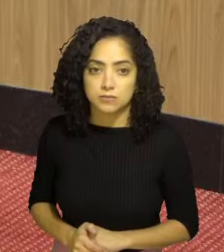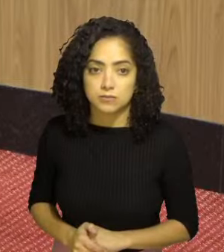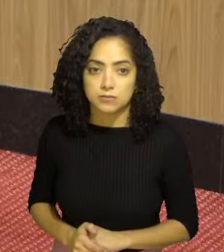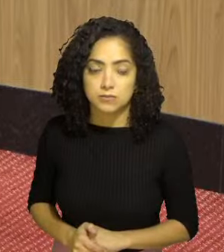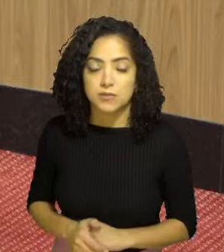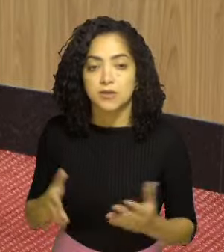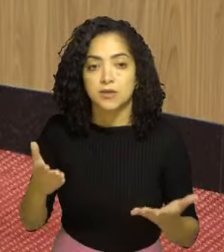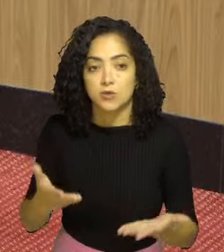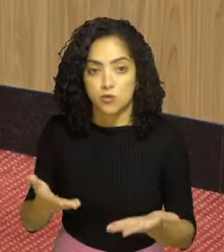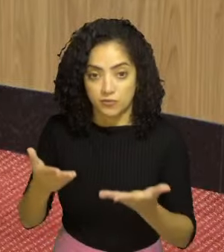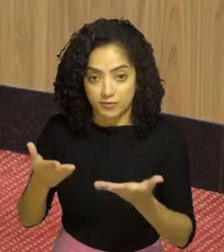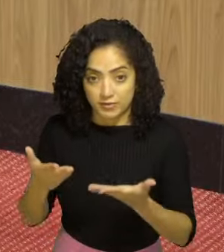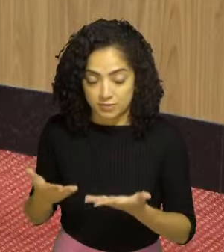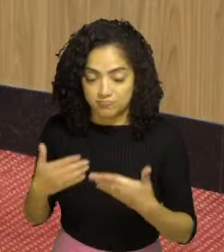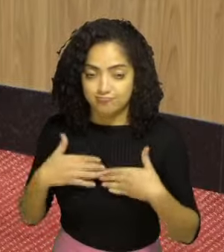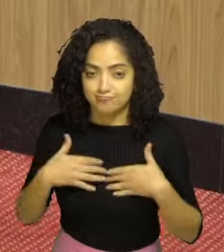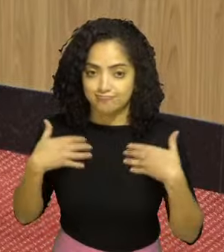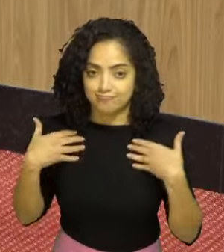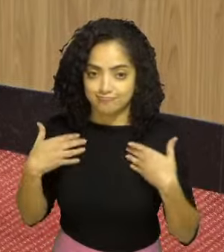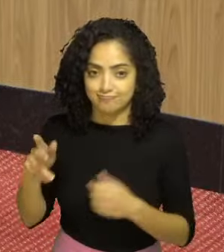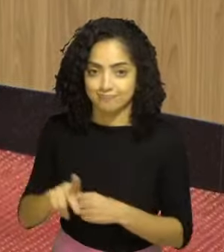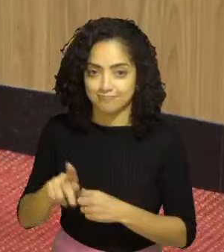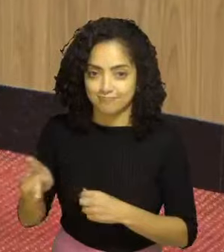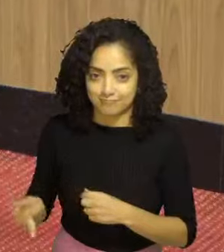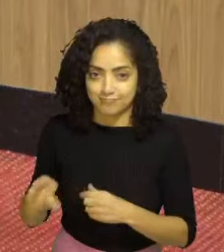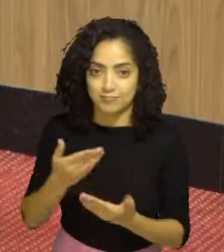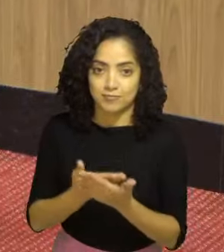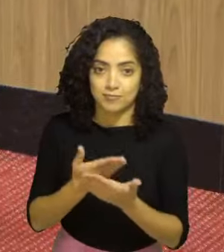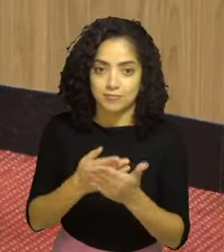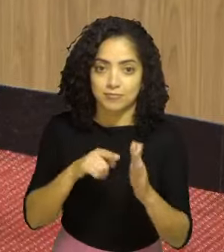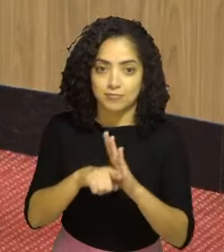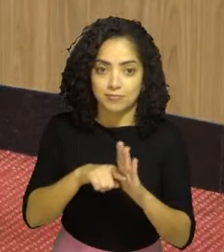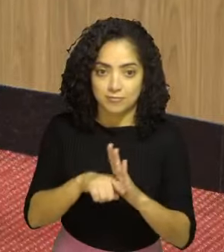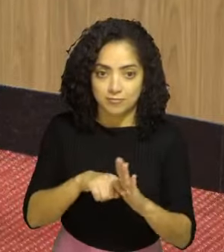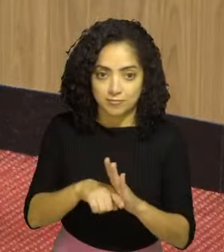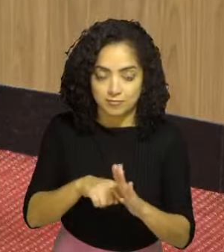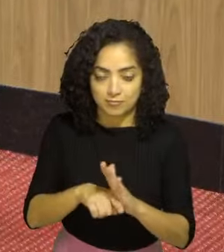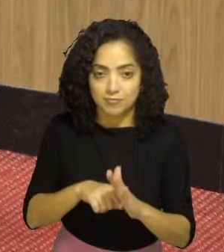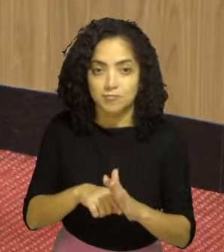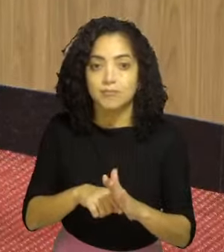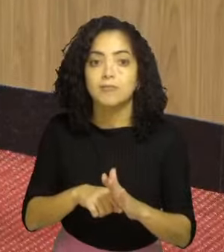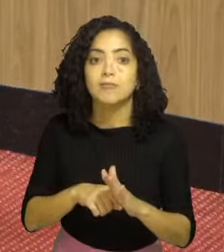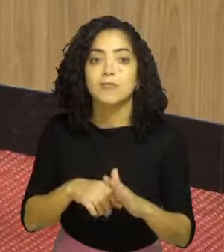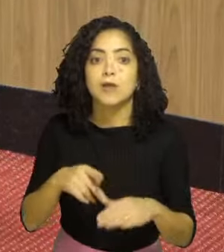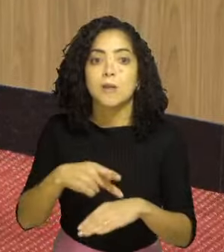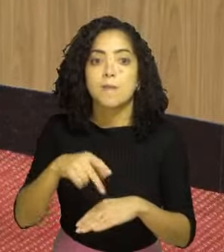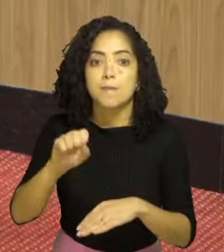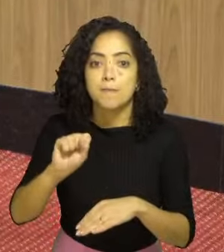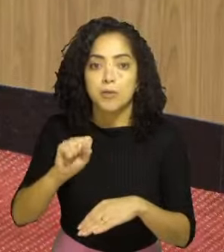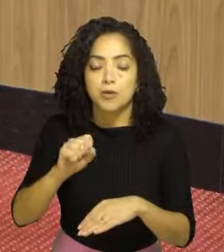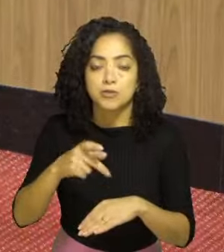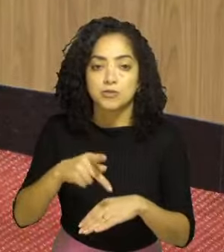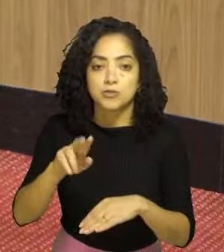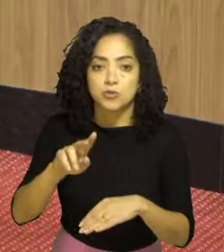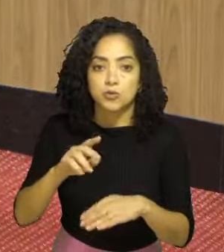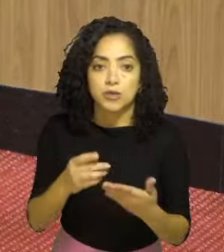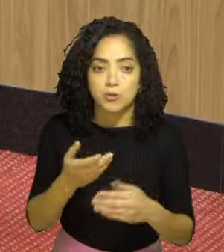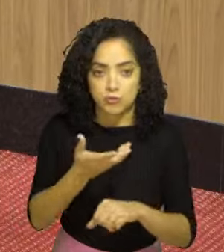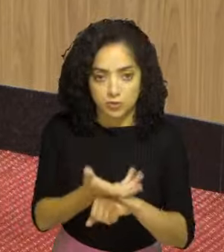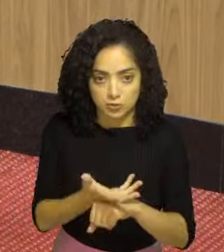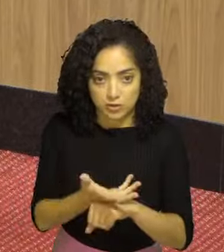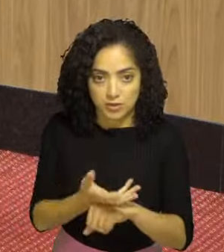Convidamos para receber a homenagem a professora pesquisadora em estágio pós-doutoral na UDESC,